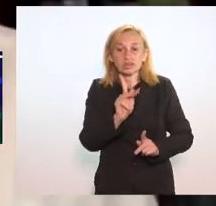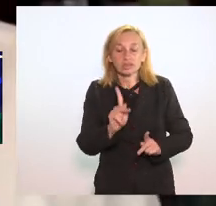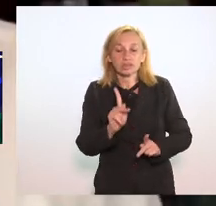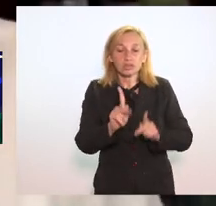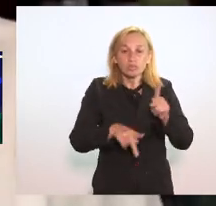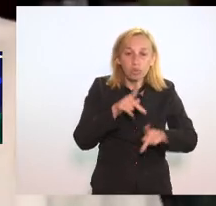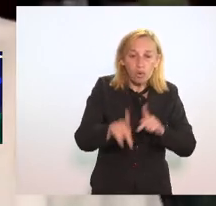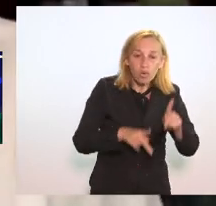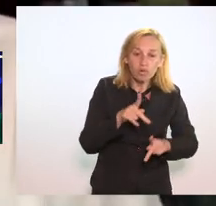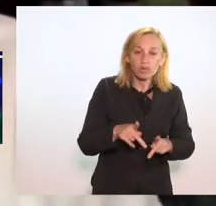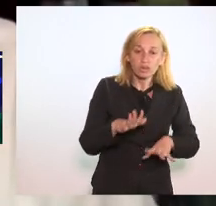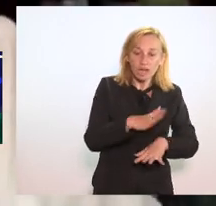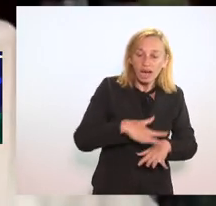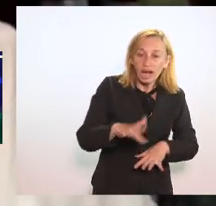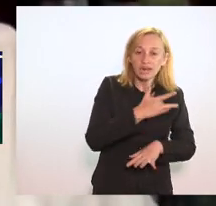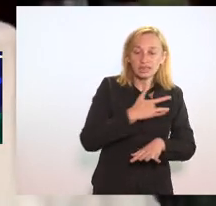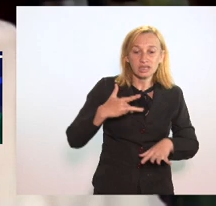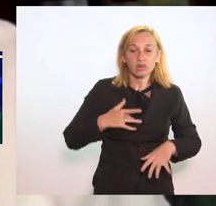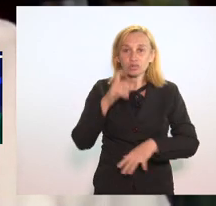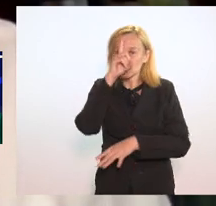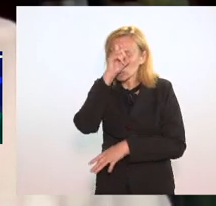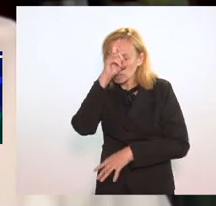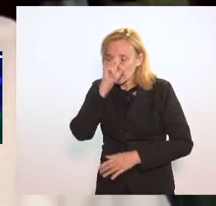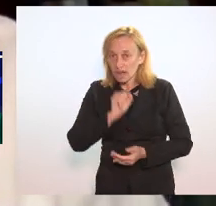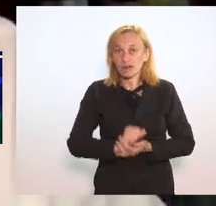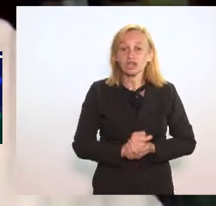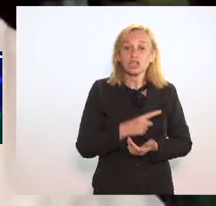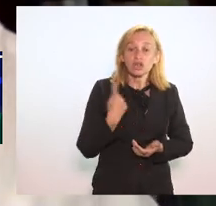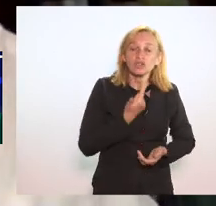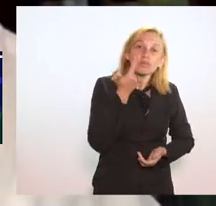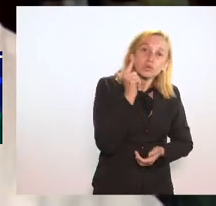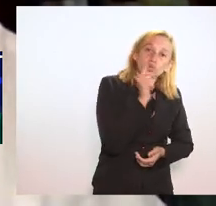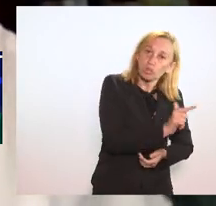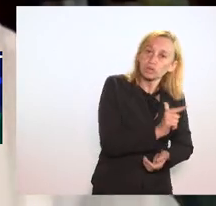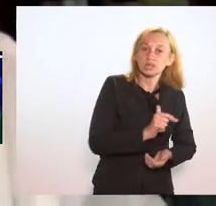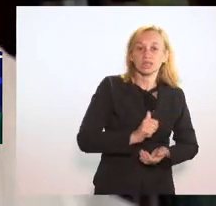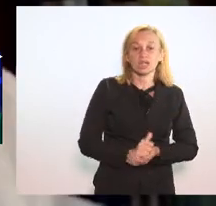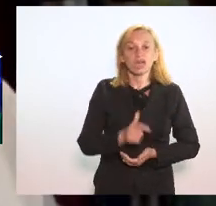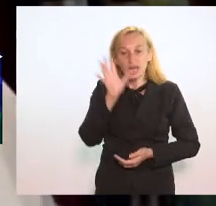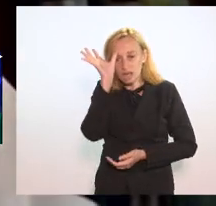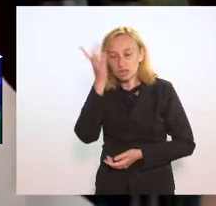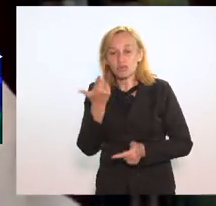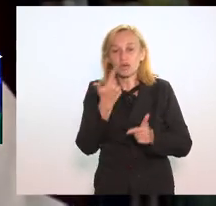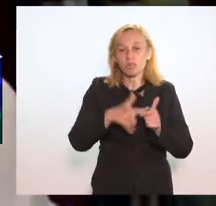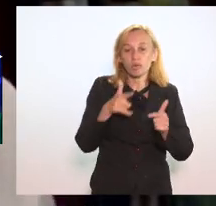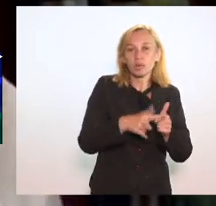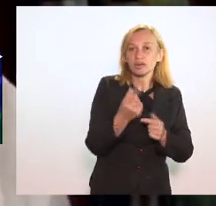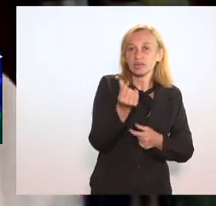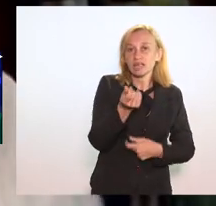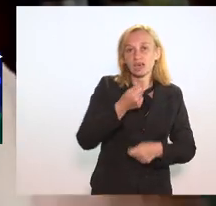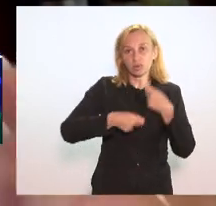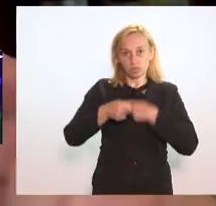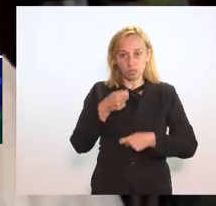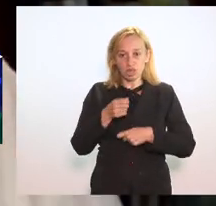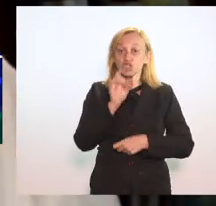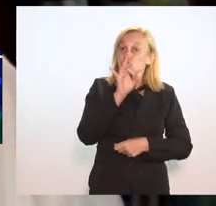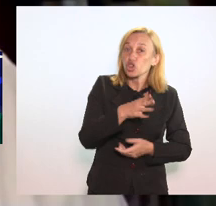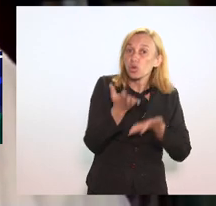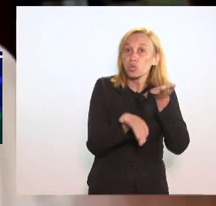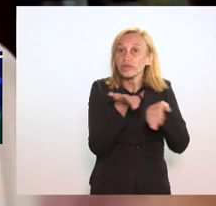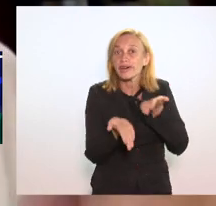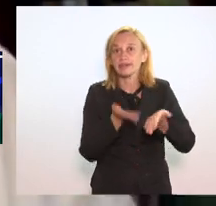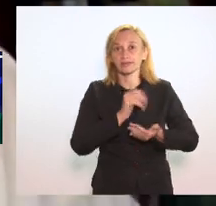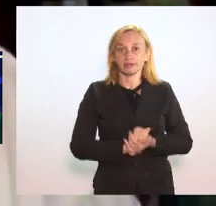Saúde hospitais é que a gente vai conseguir resolver o problema da economia só